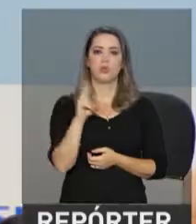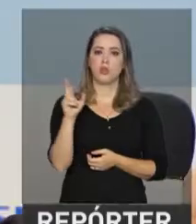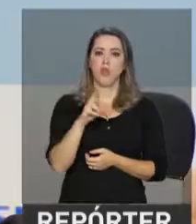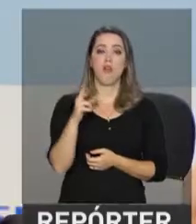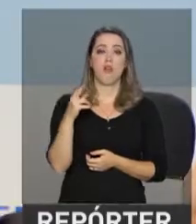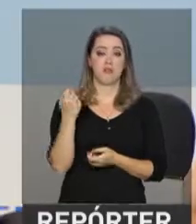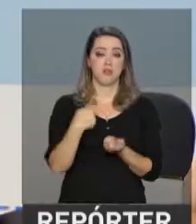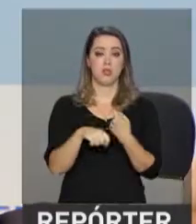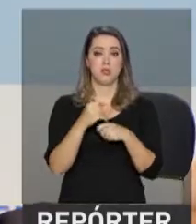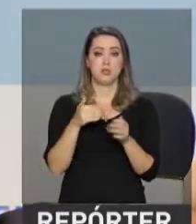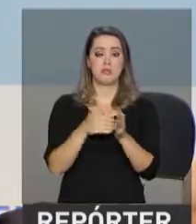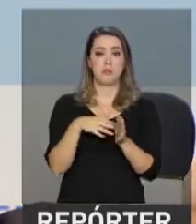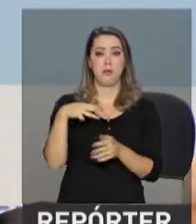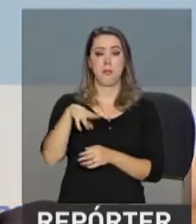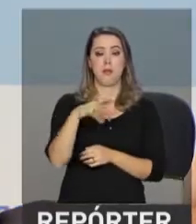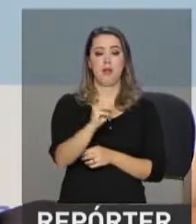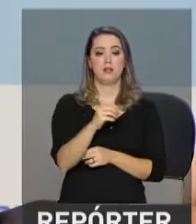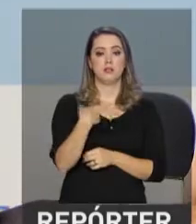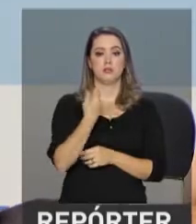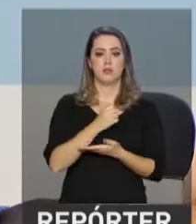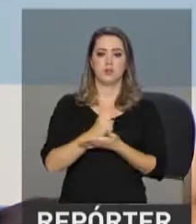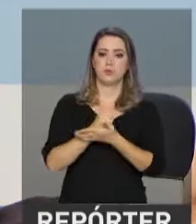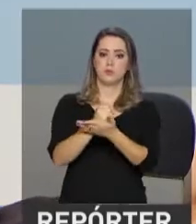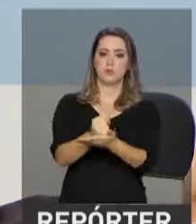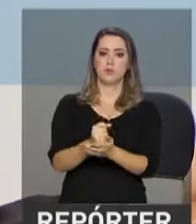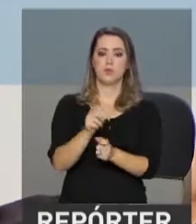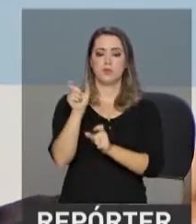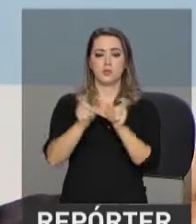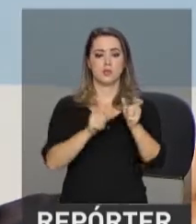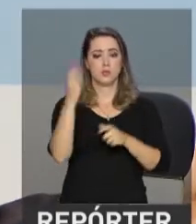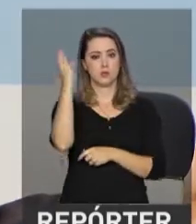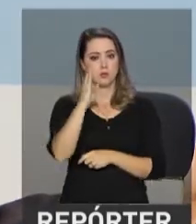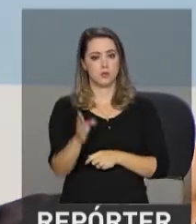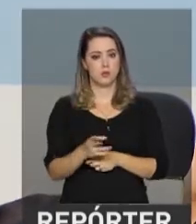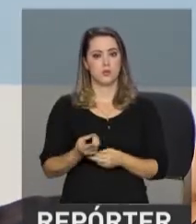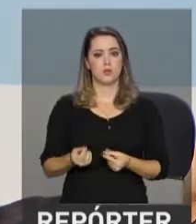até o final de março espero estar oferecendo ao brasil esses preços de referência